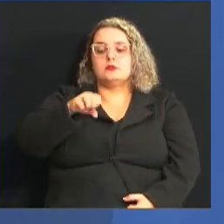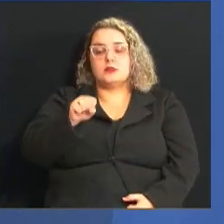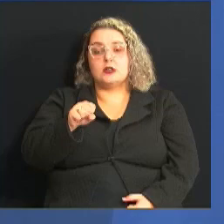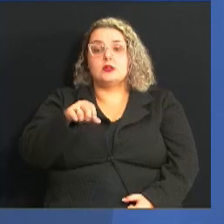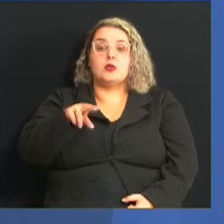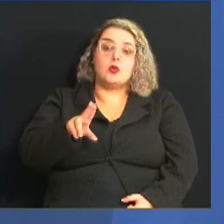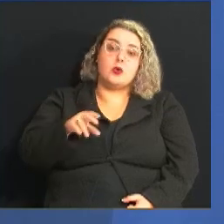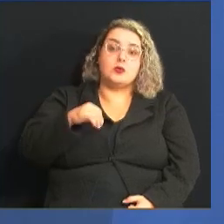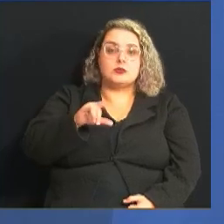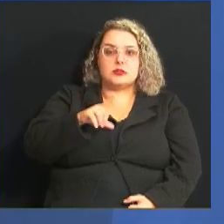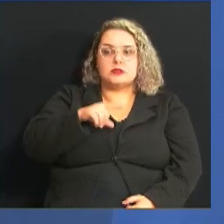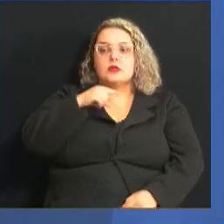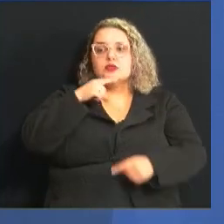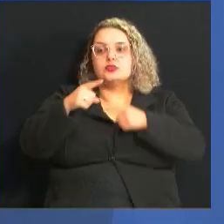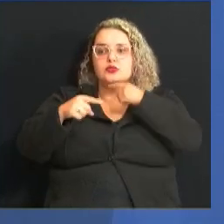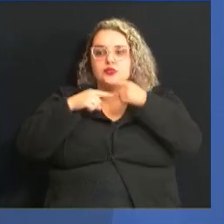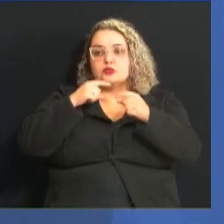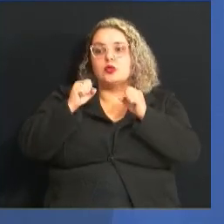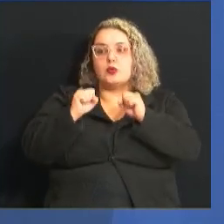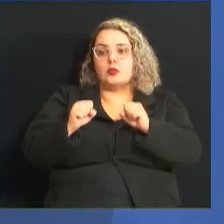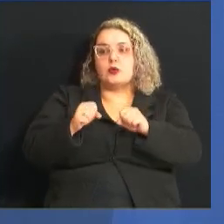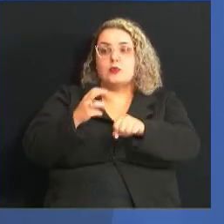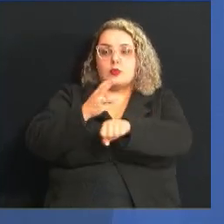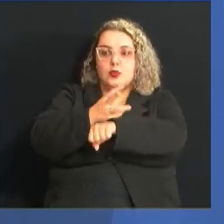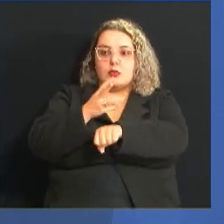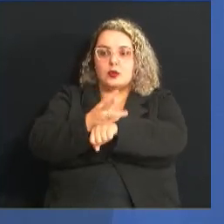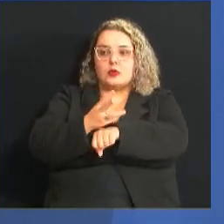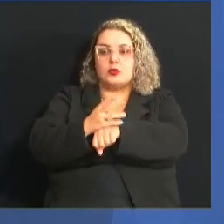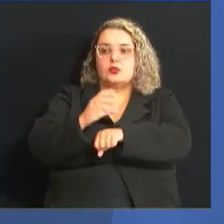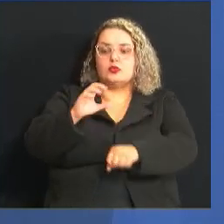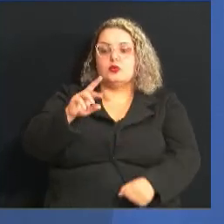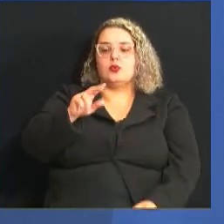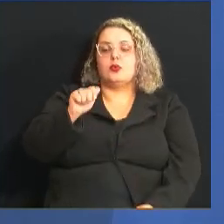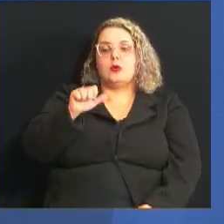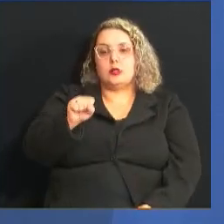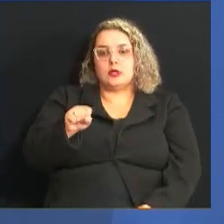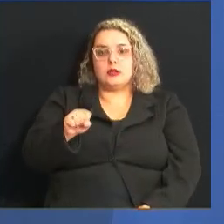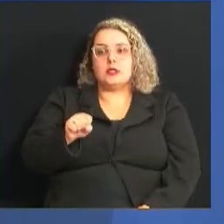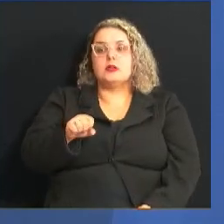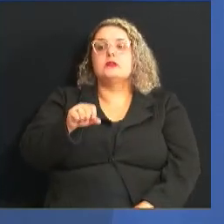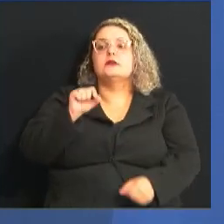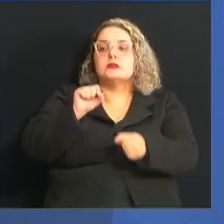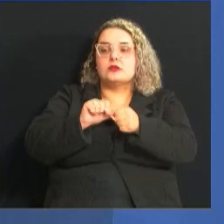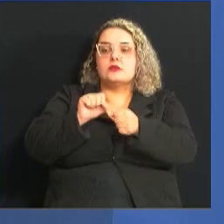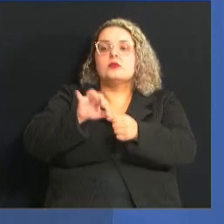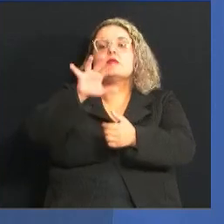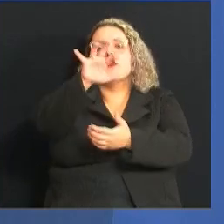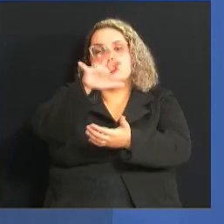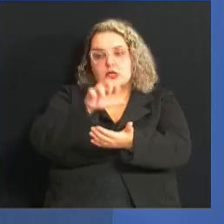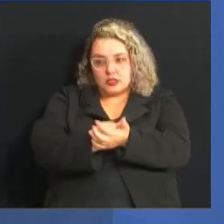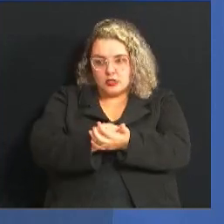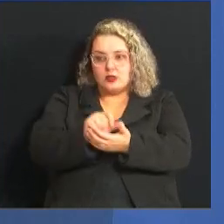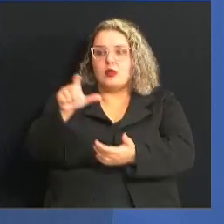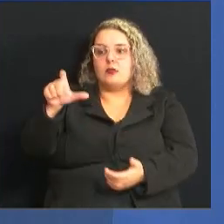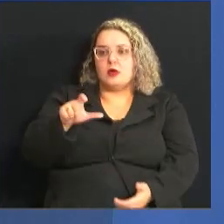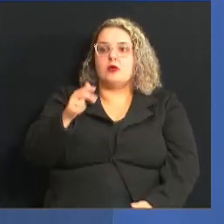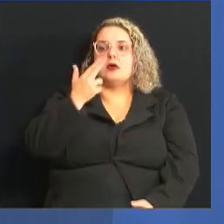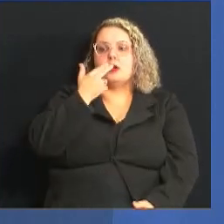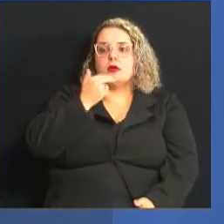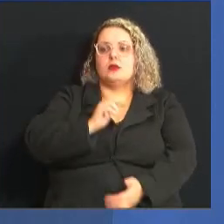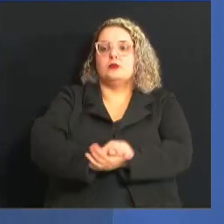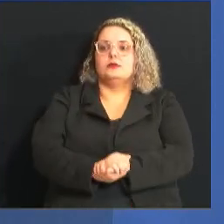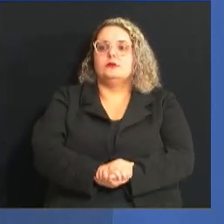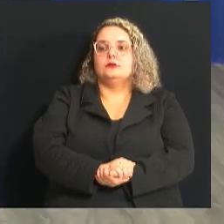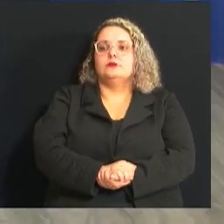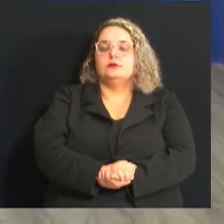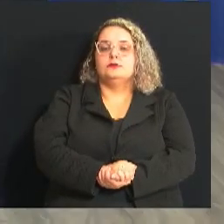alguma dúvida, você pode mandar um WhatsApp no CRAS, onde fez a sua inscrição para o cartão Nutrir.